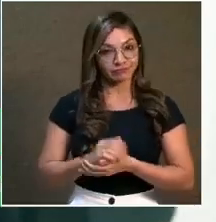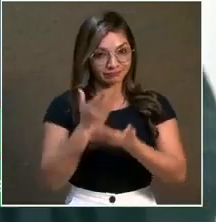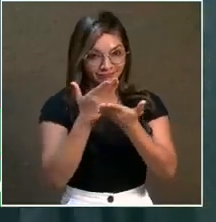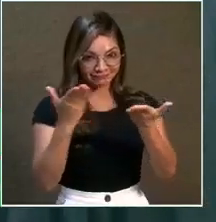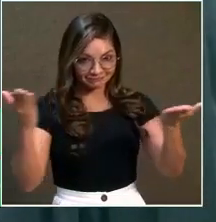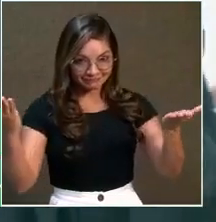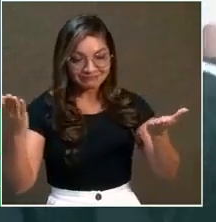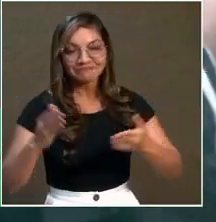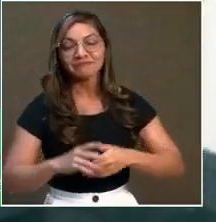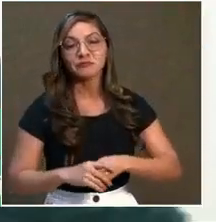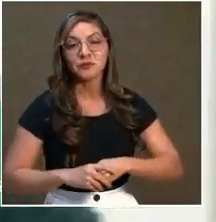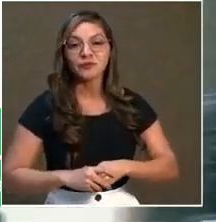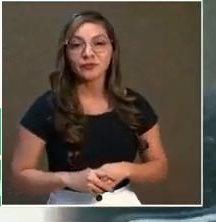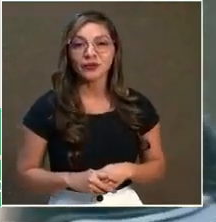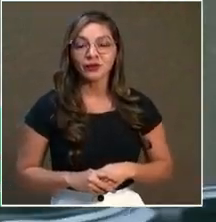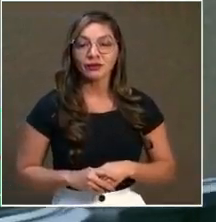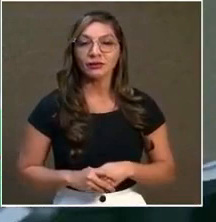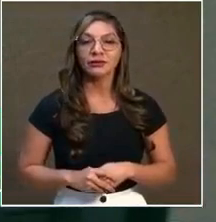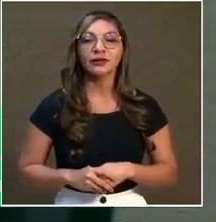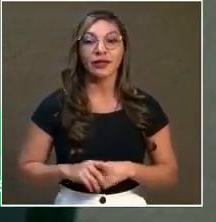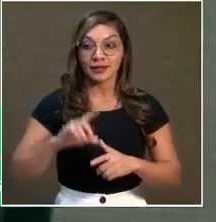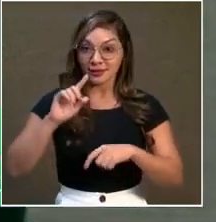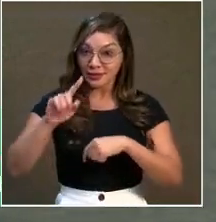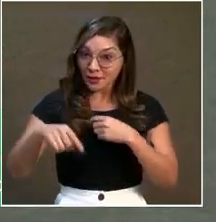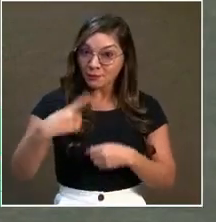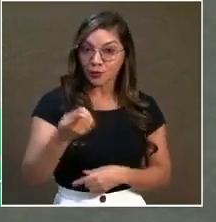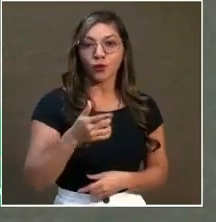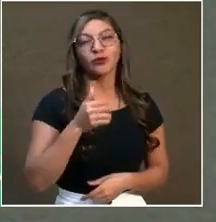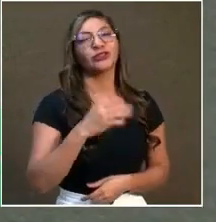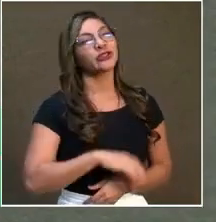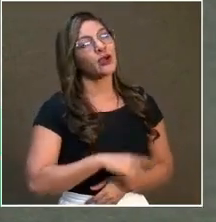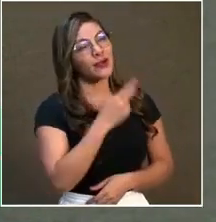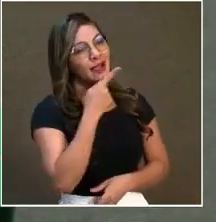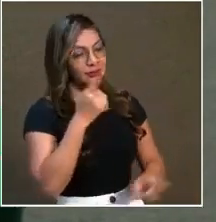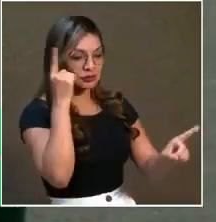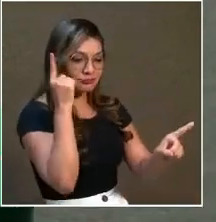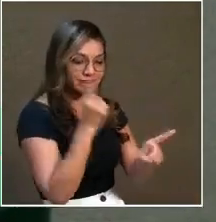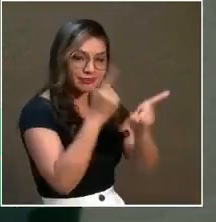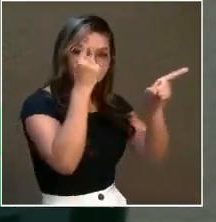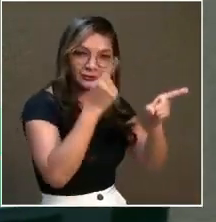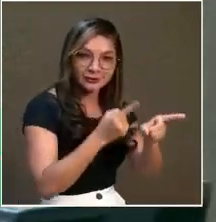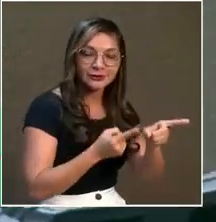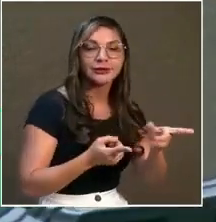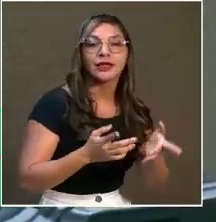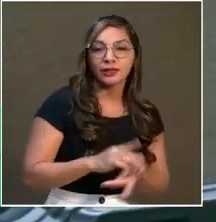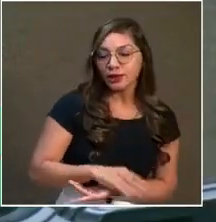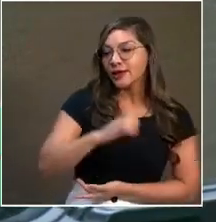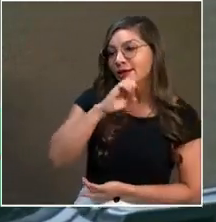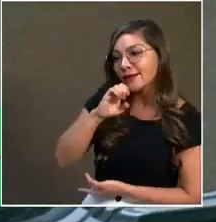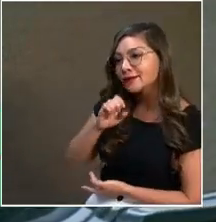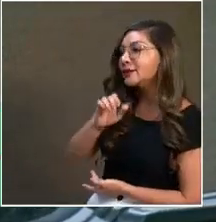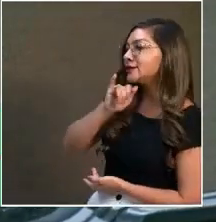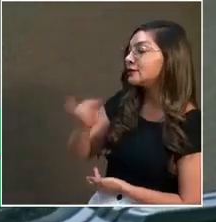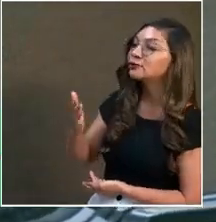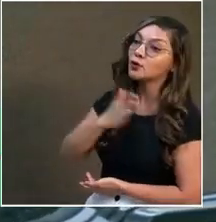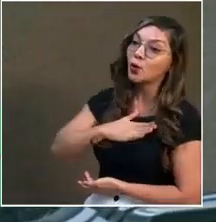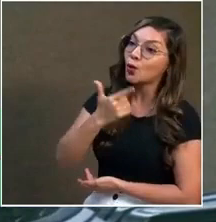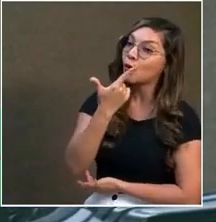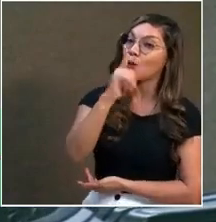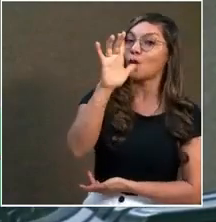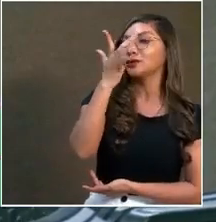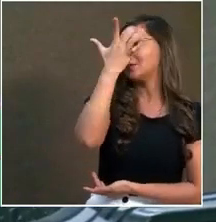Excelências, após ter descoberto, após a Emily ter falado, eu gosto de outra pessoa,